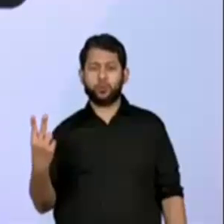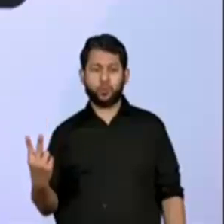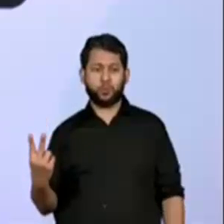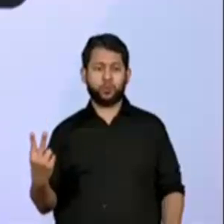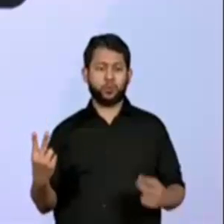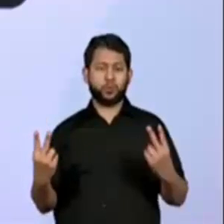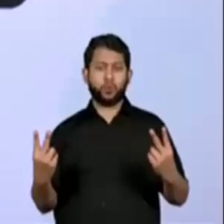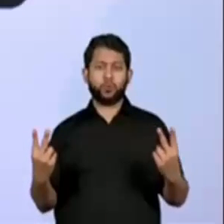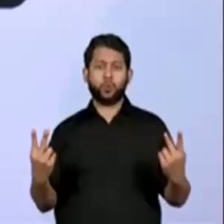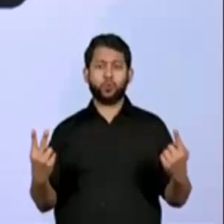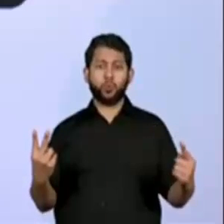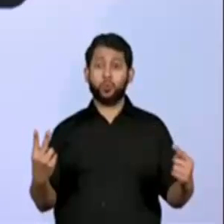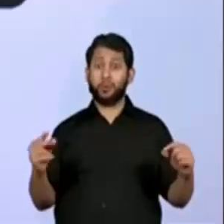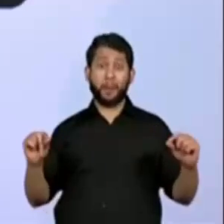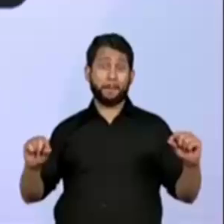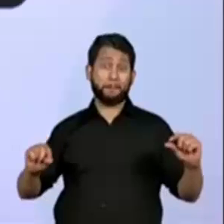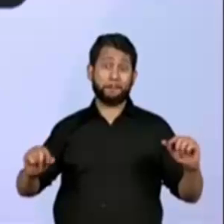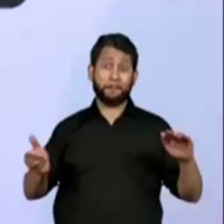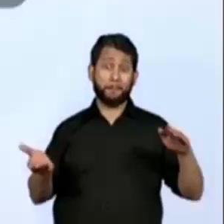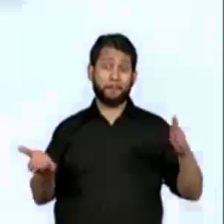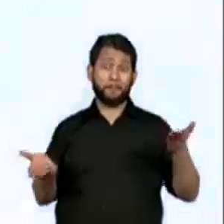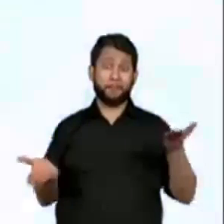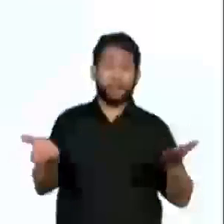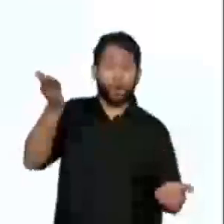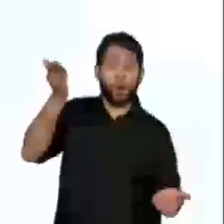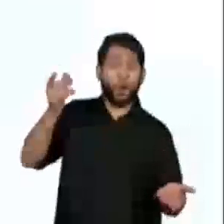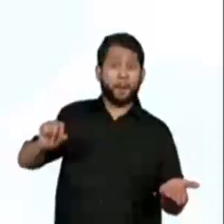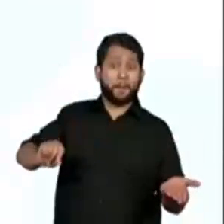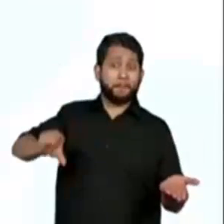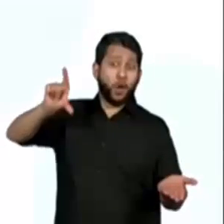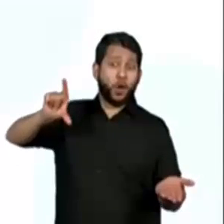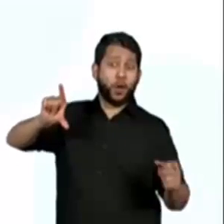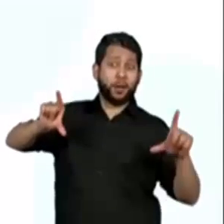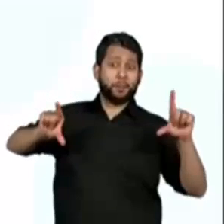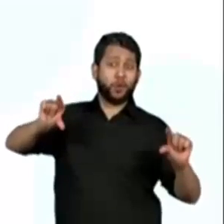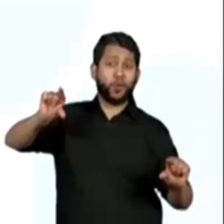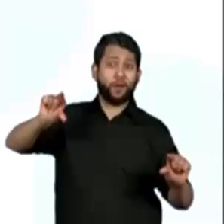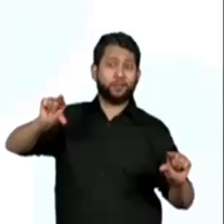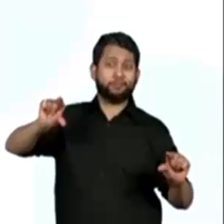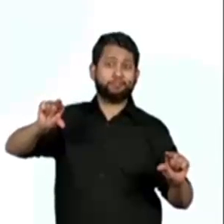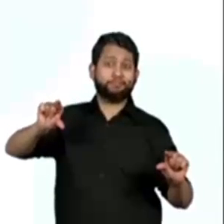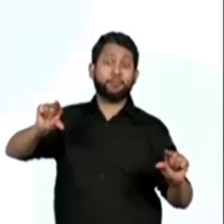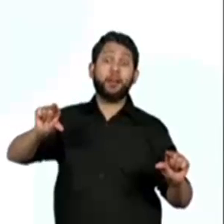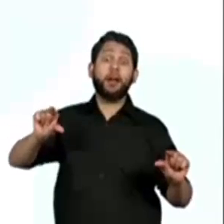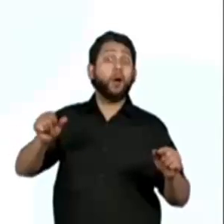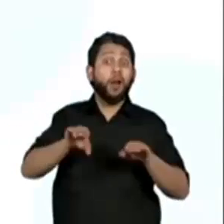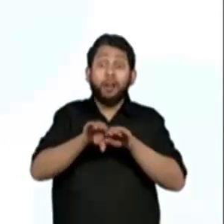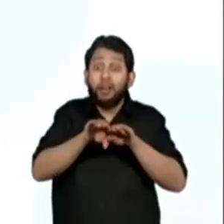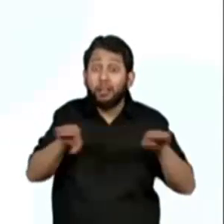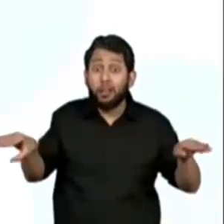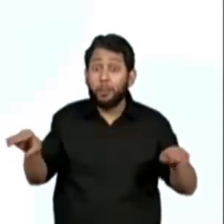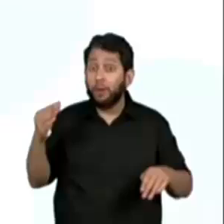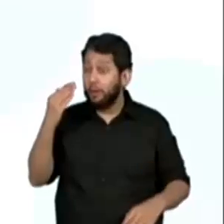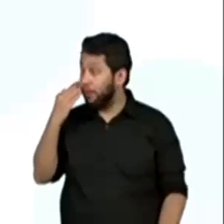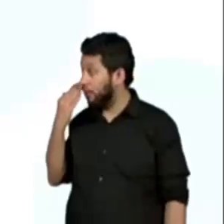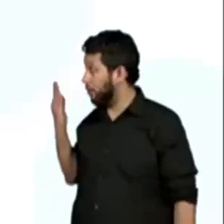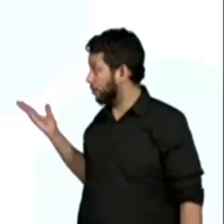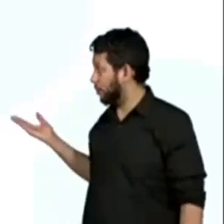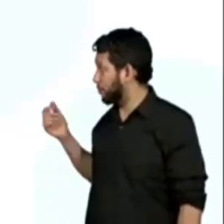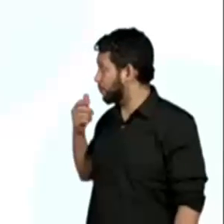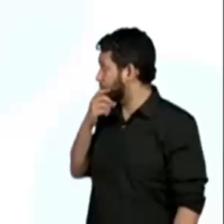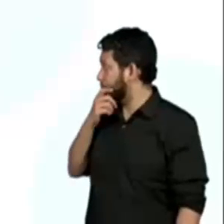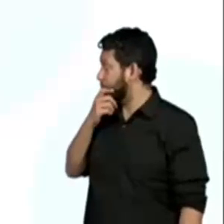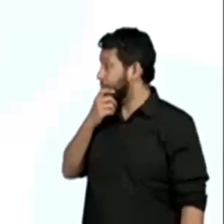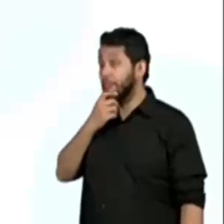eu posso fazer? Bora que eu vou mostrar um outro jeito aqui. Eu quero deixar equilibrada com 121,